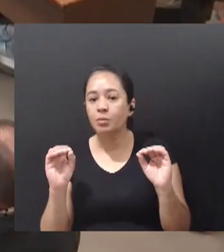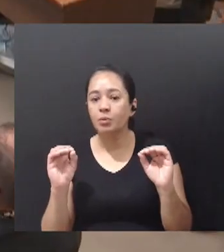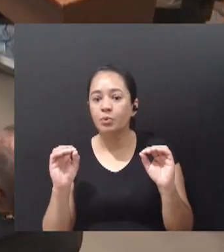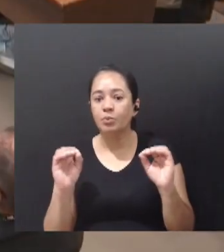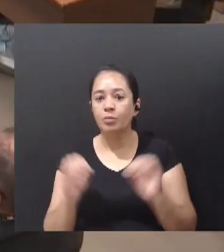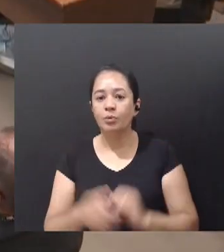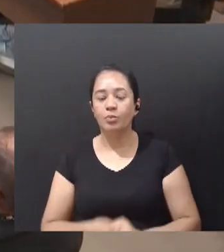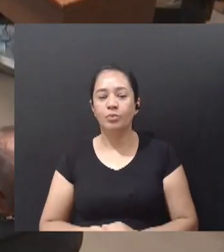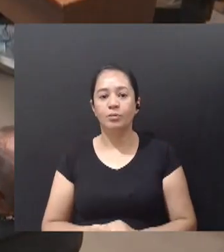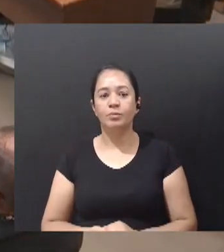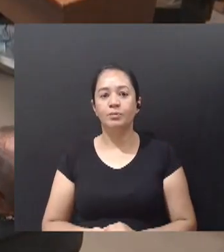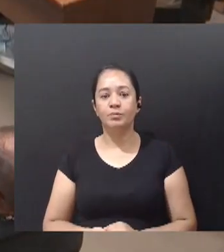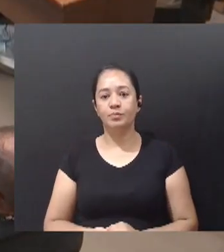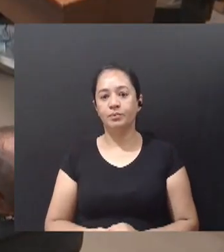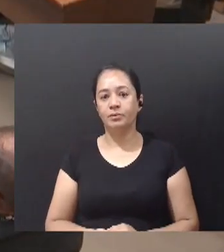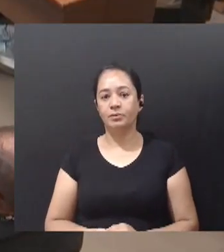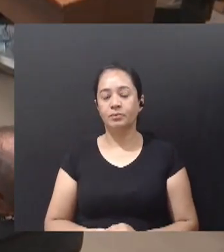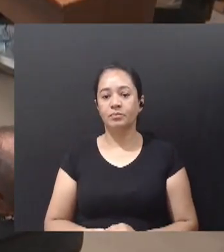Então,